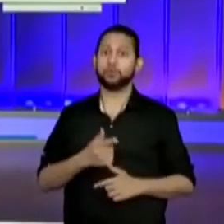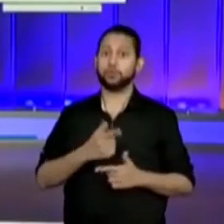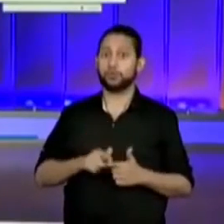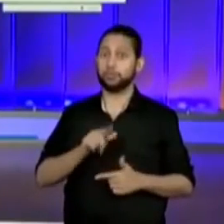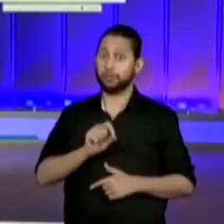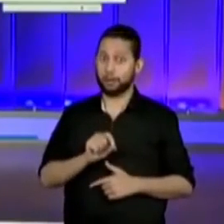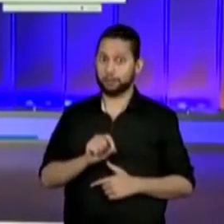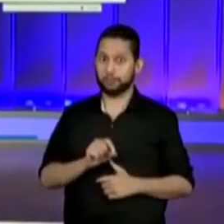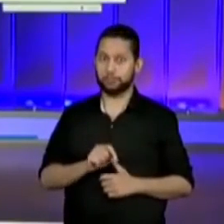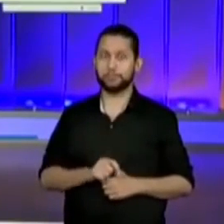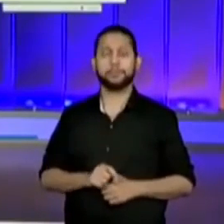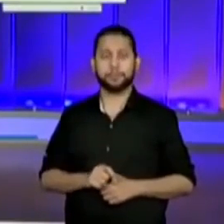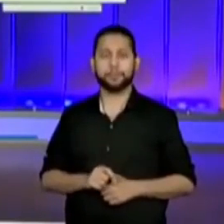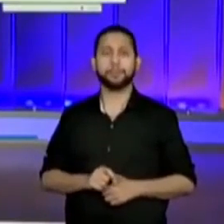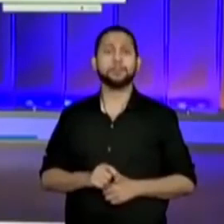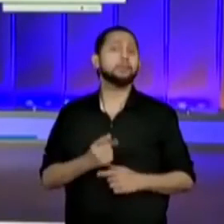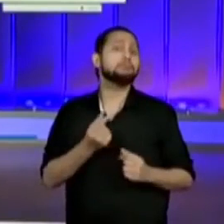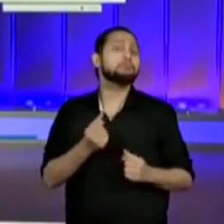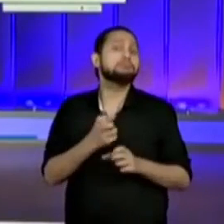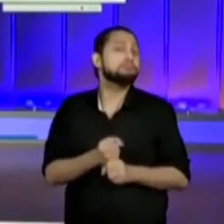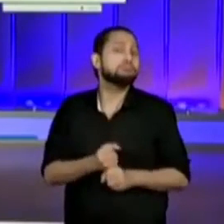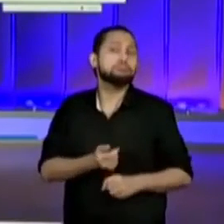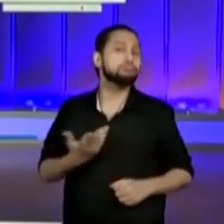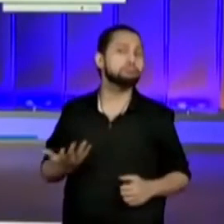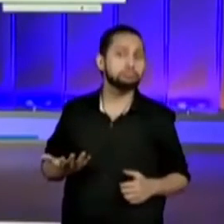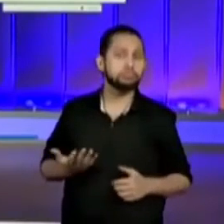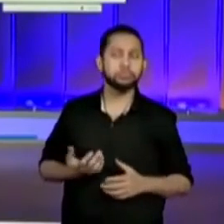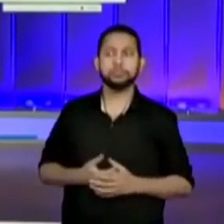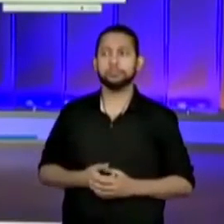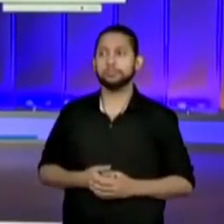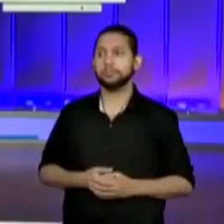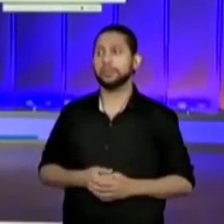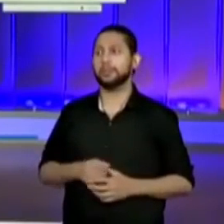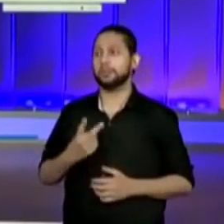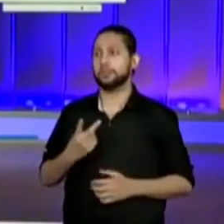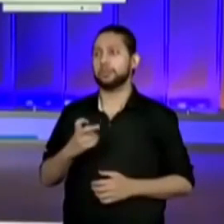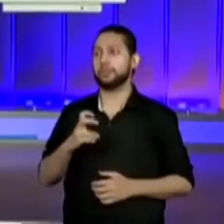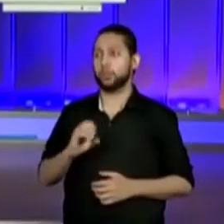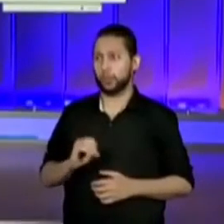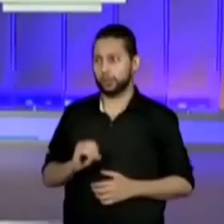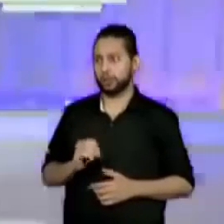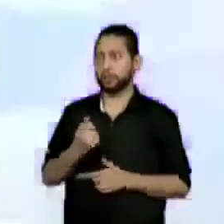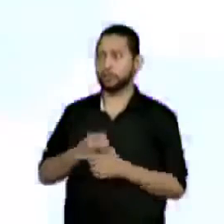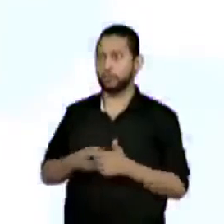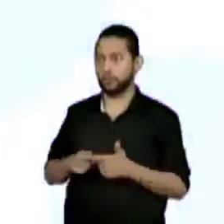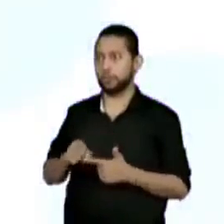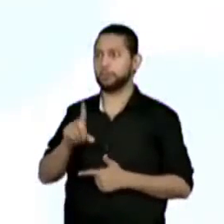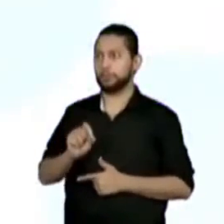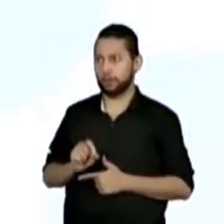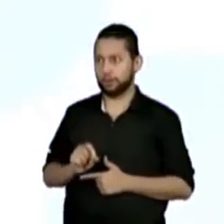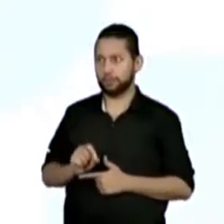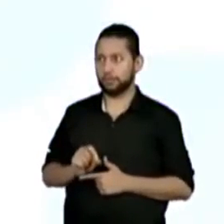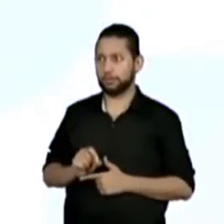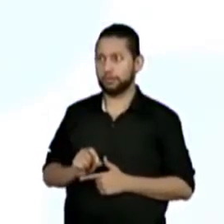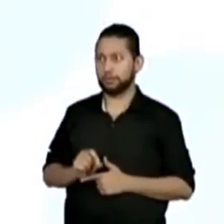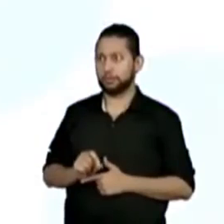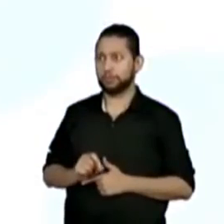10 vou ter que valor 250 di por